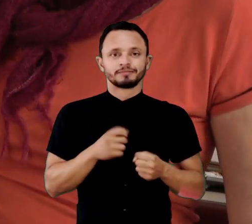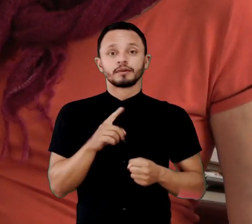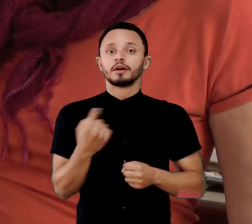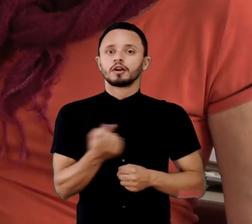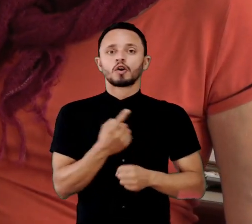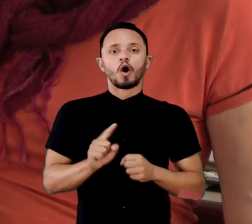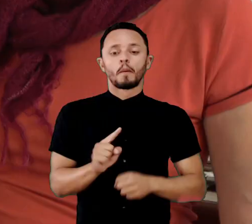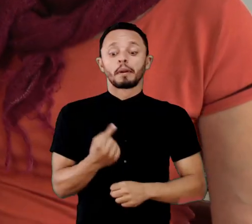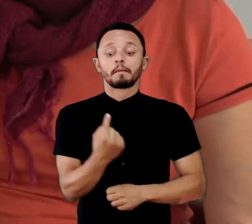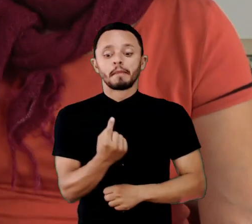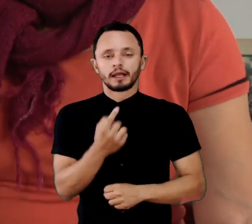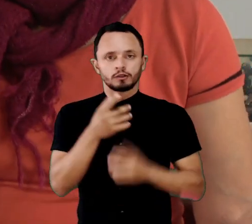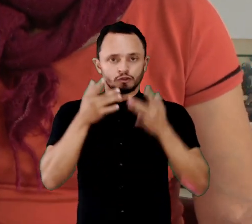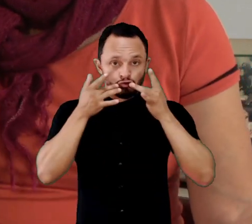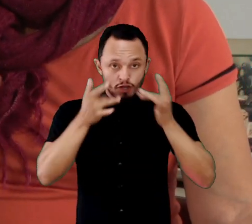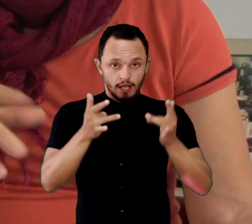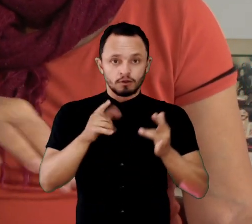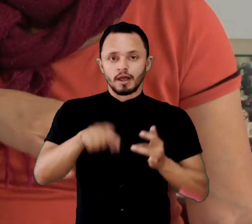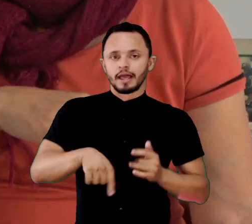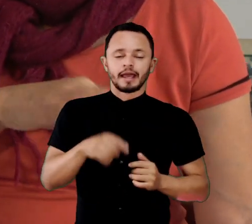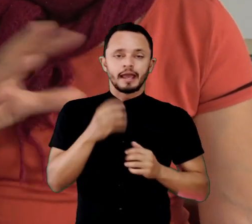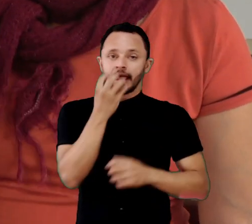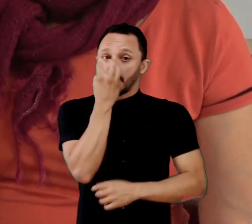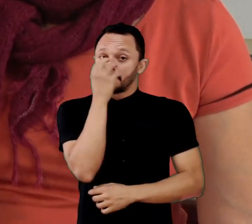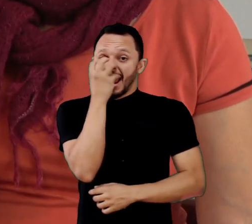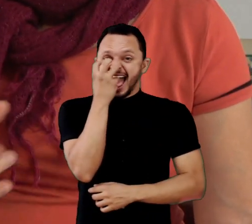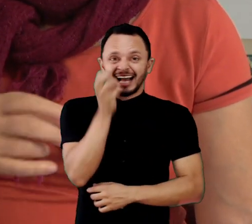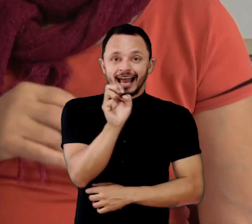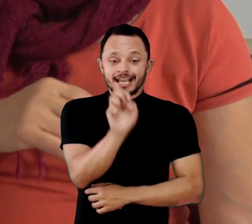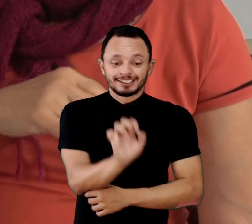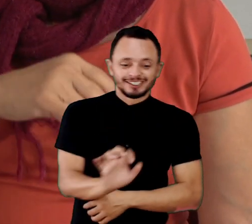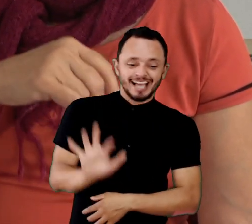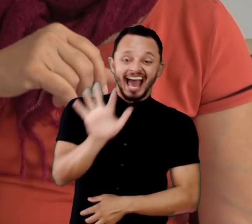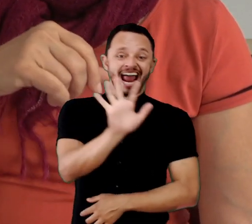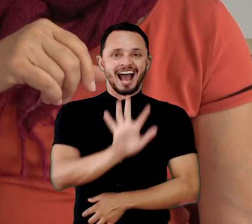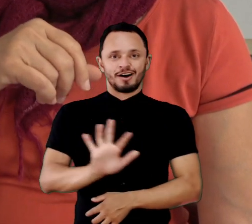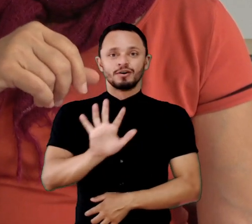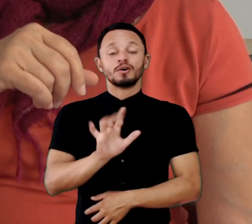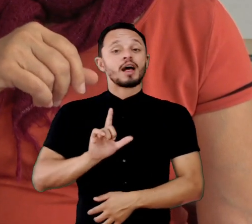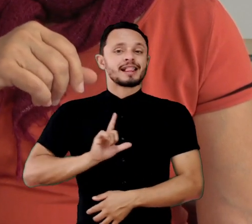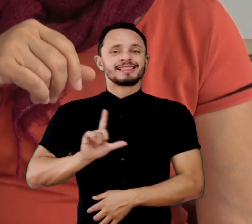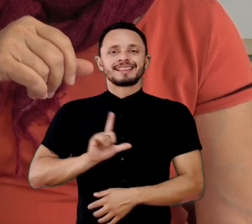chamava Palhaçadas em Geral, não é? Era um conjunto de esquetes